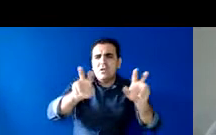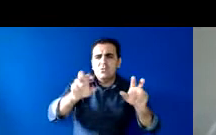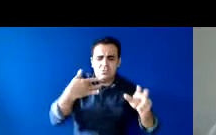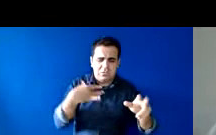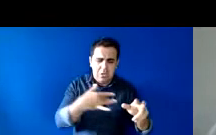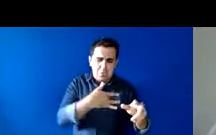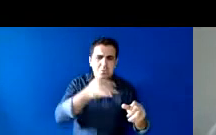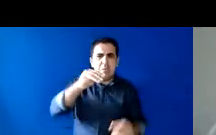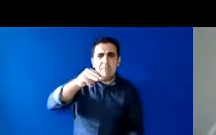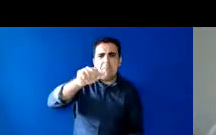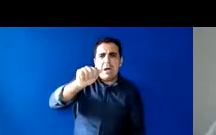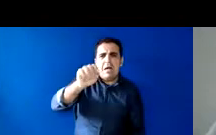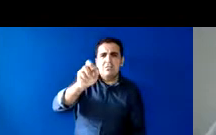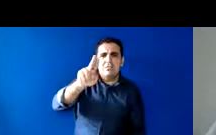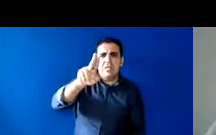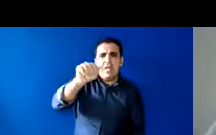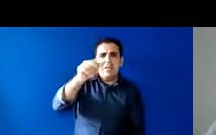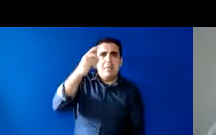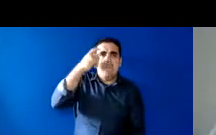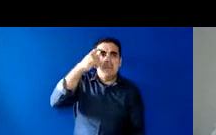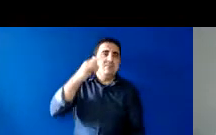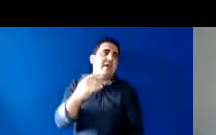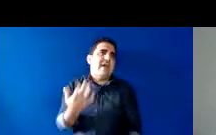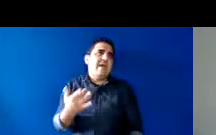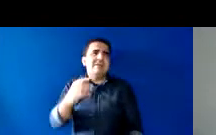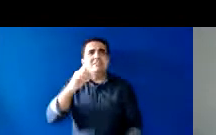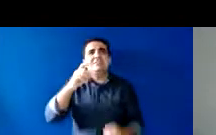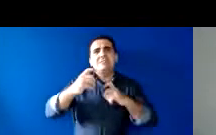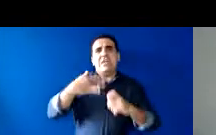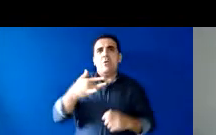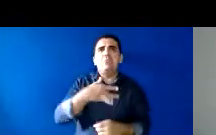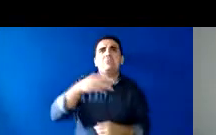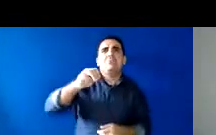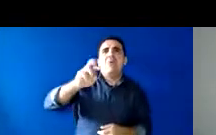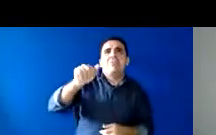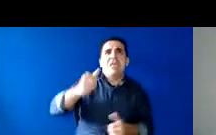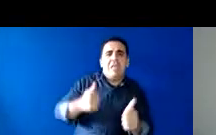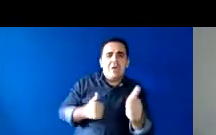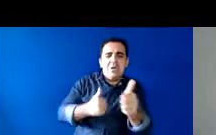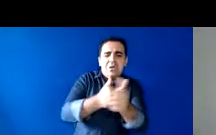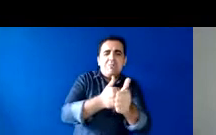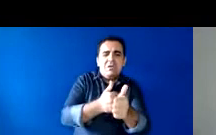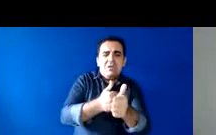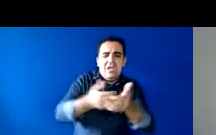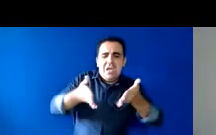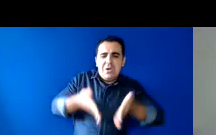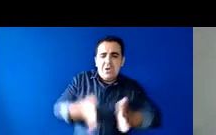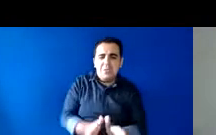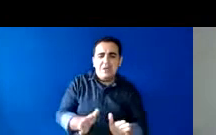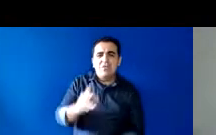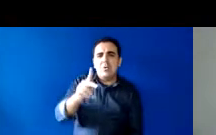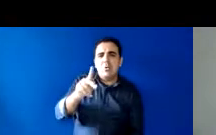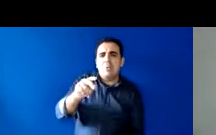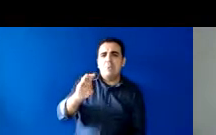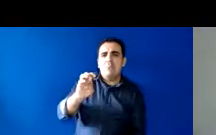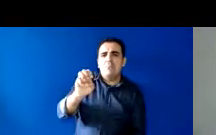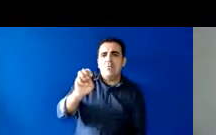pensamos sempre em acompanhamento da gravidez e do parto, né? Gravidez, parto, puerpério.